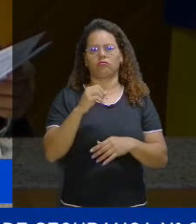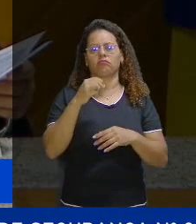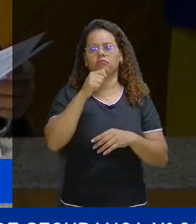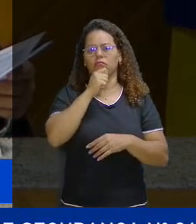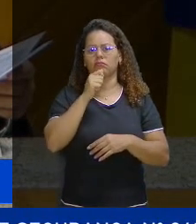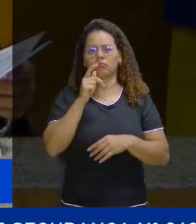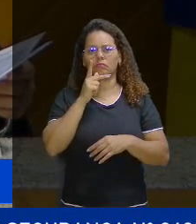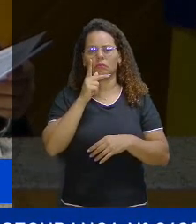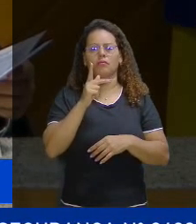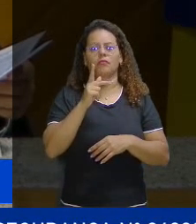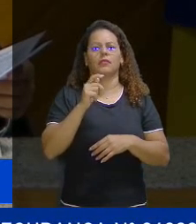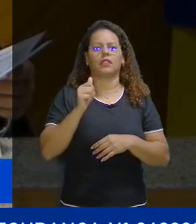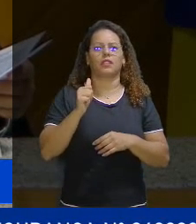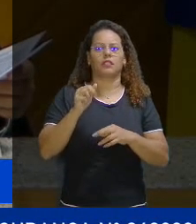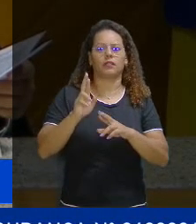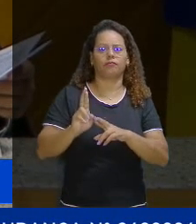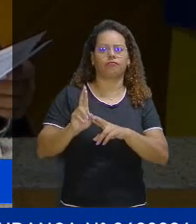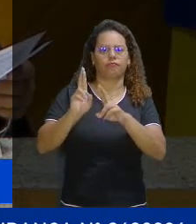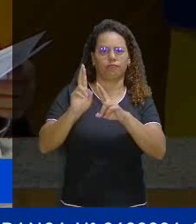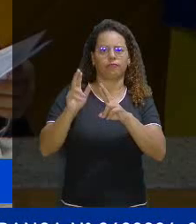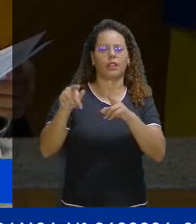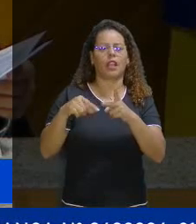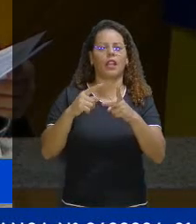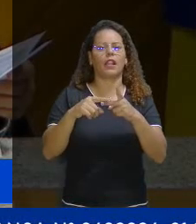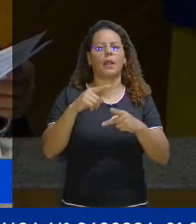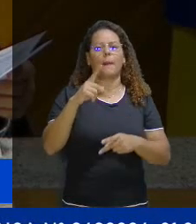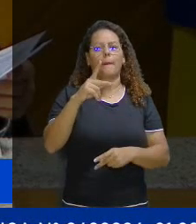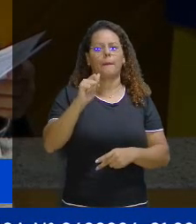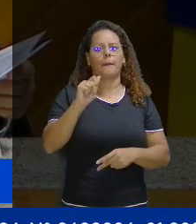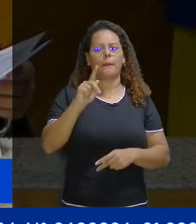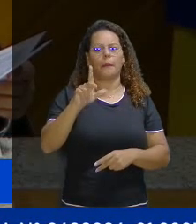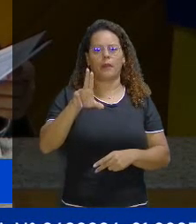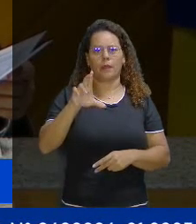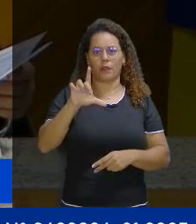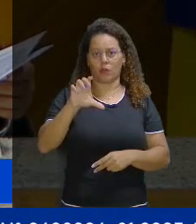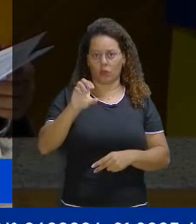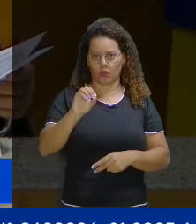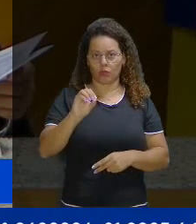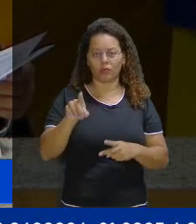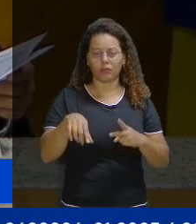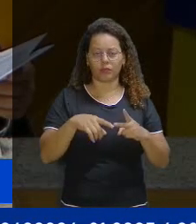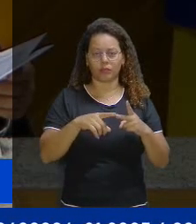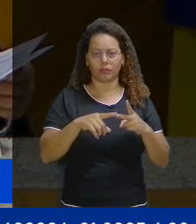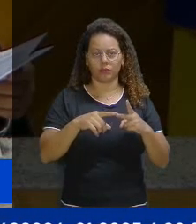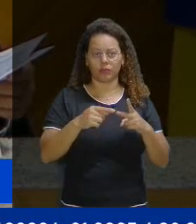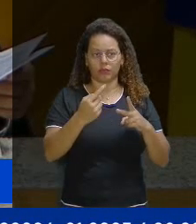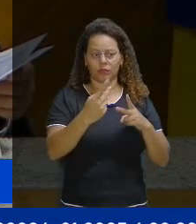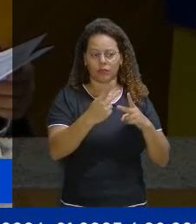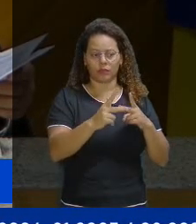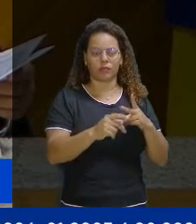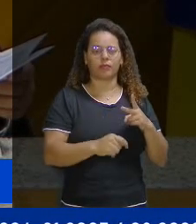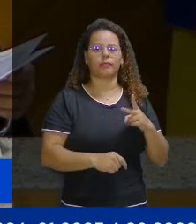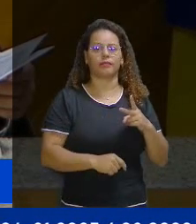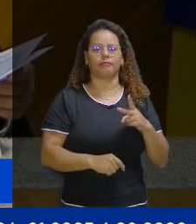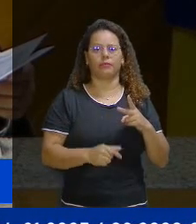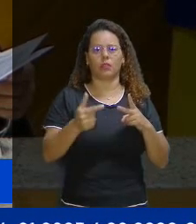Esperança, impetrante Paulo César Lemos de Oliveira e autoridade impetrada, juízo da 2ª Zona